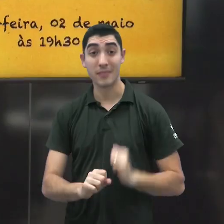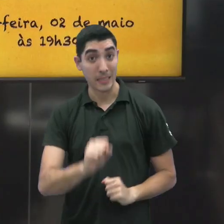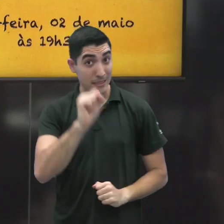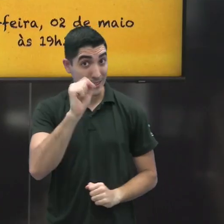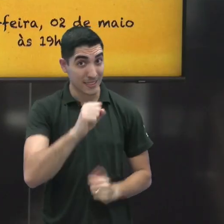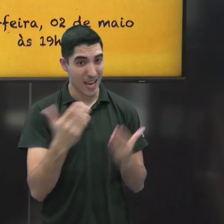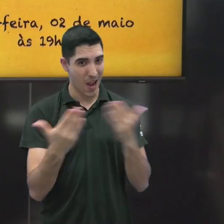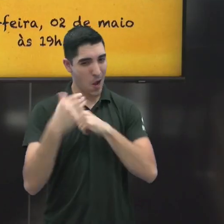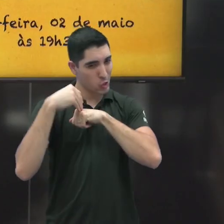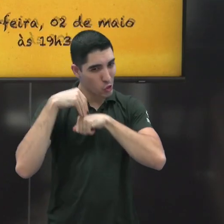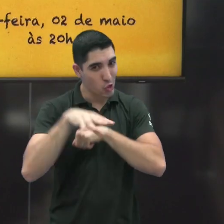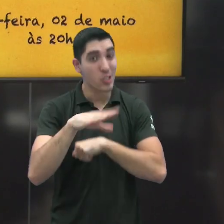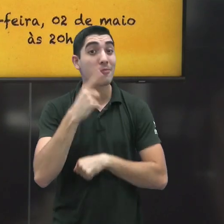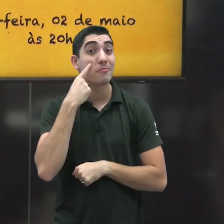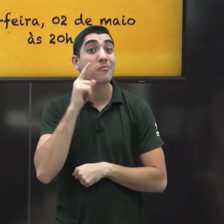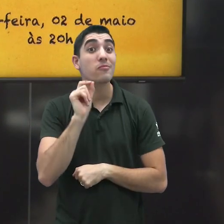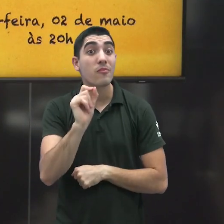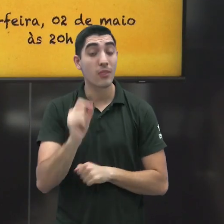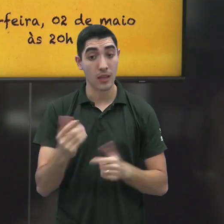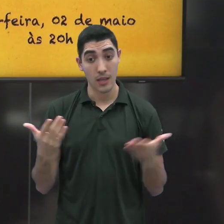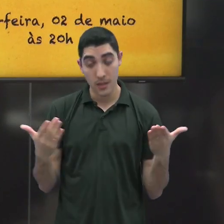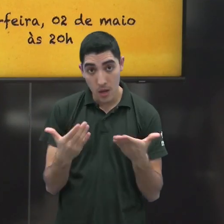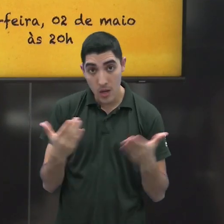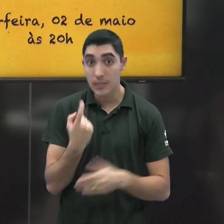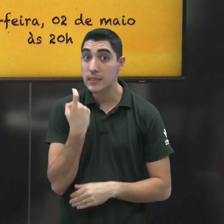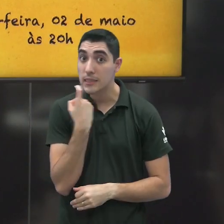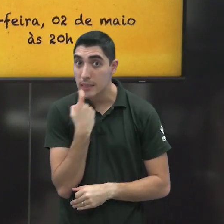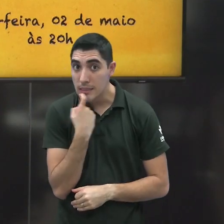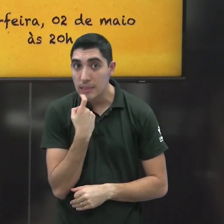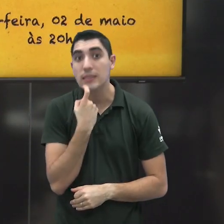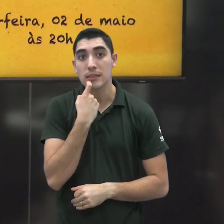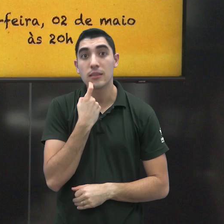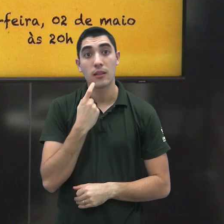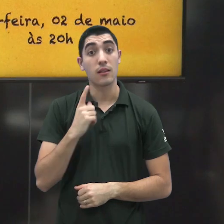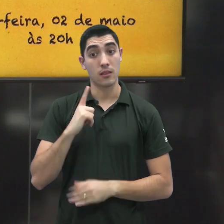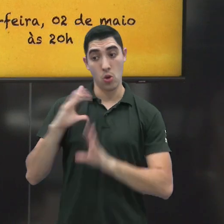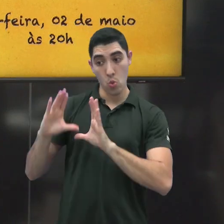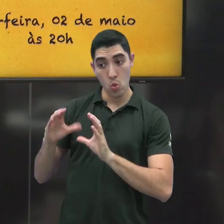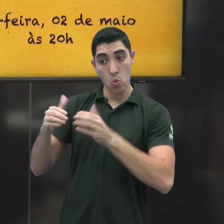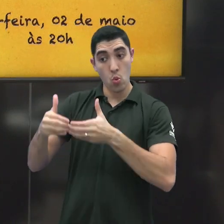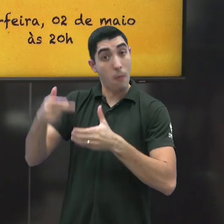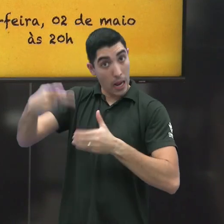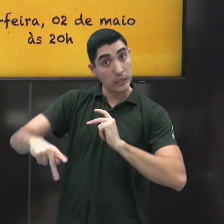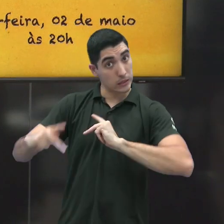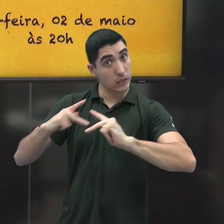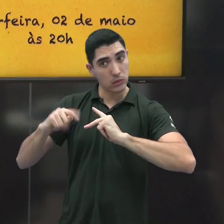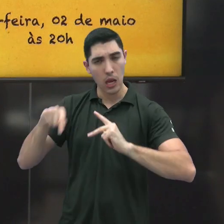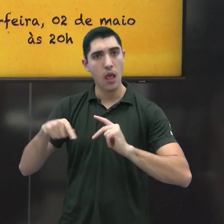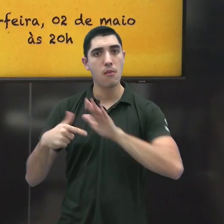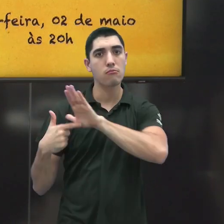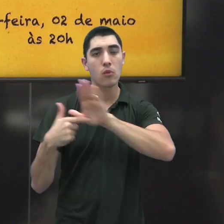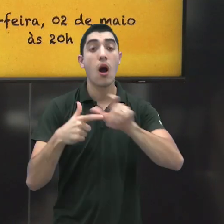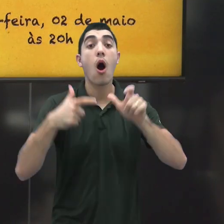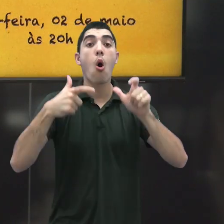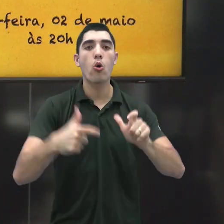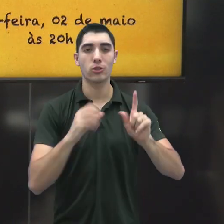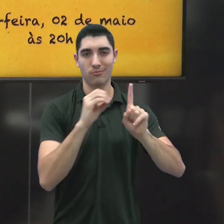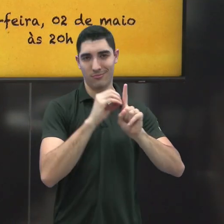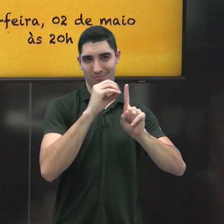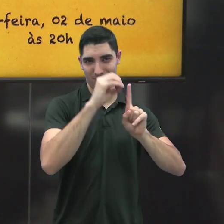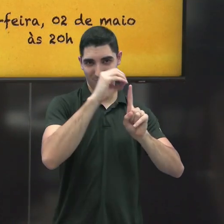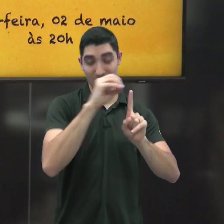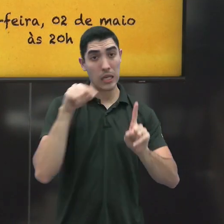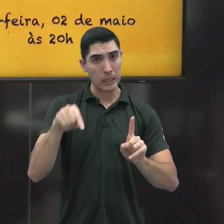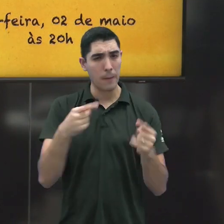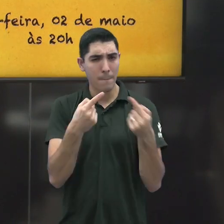separei essa dica pra você, Guerra. Esse final de semana também, na sexta-feira, a Orquestra Joseense, né, se apresenta lá no